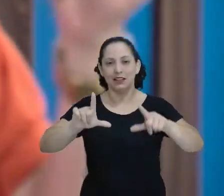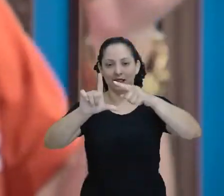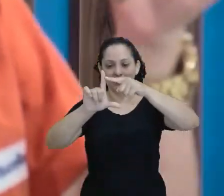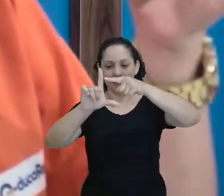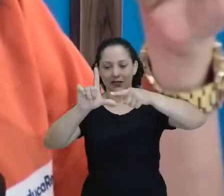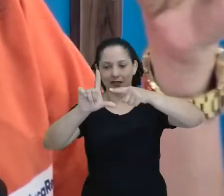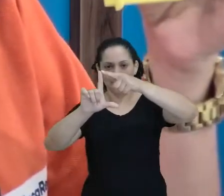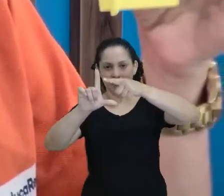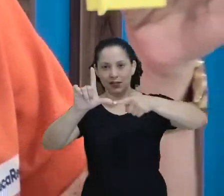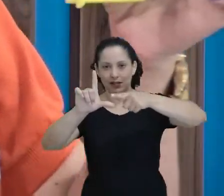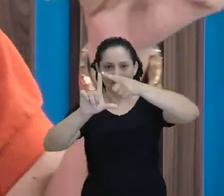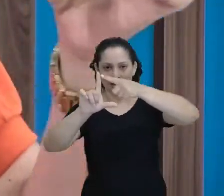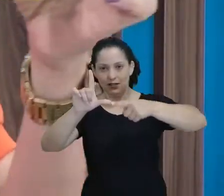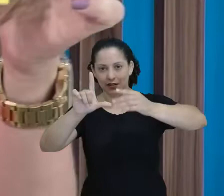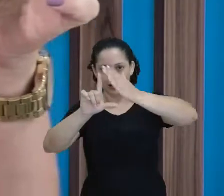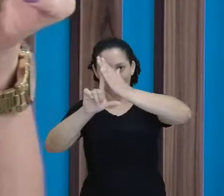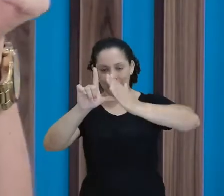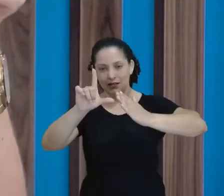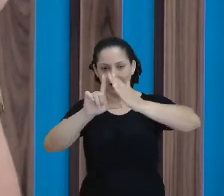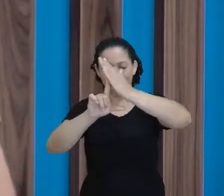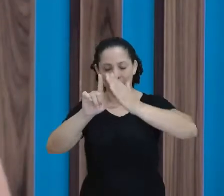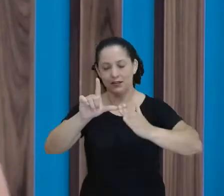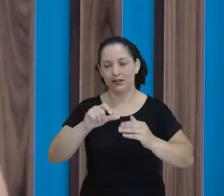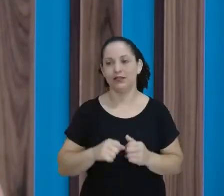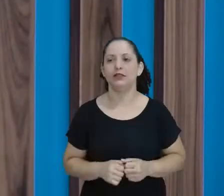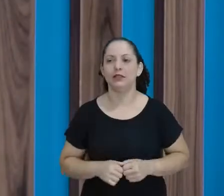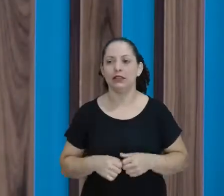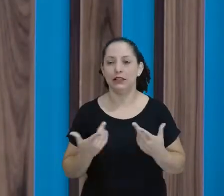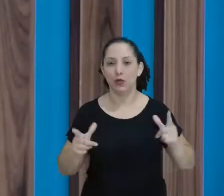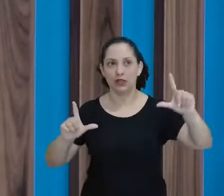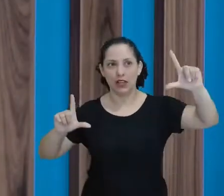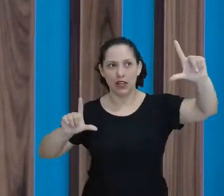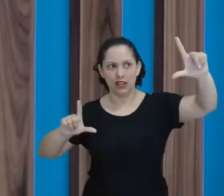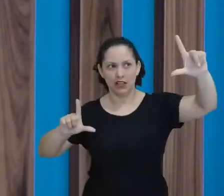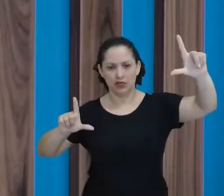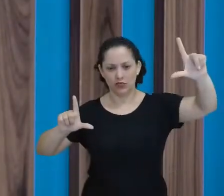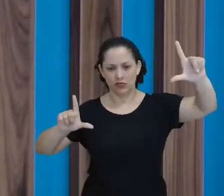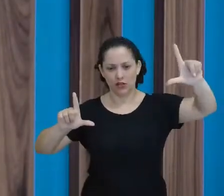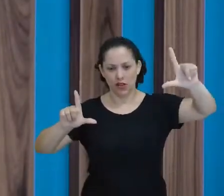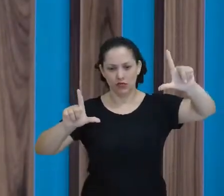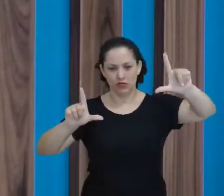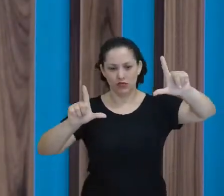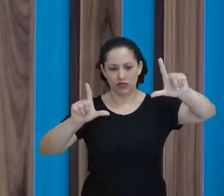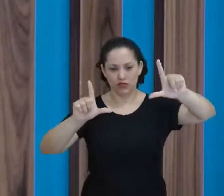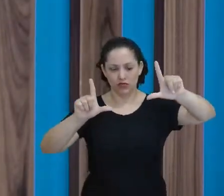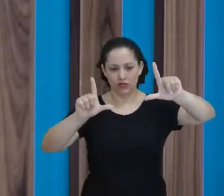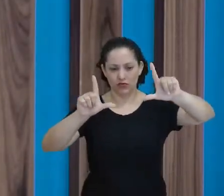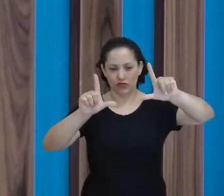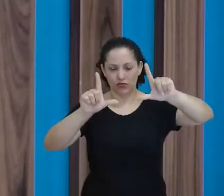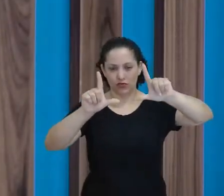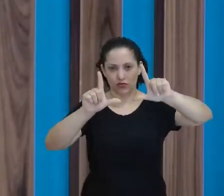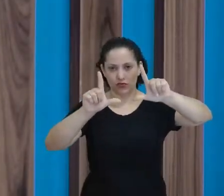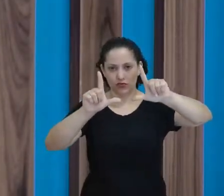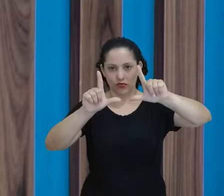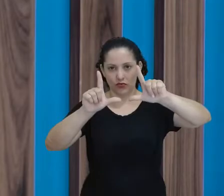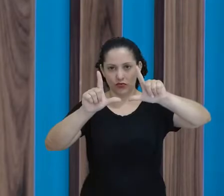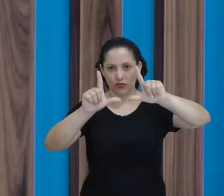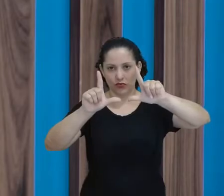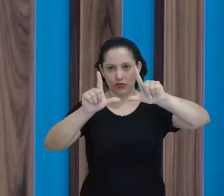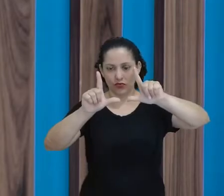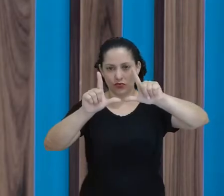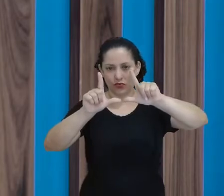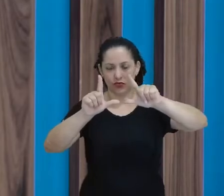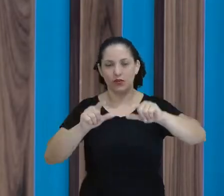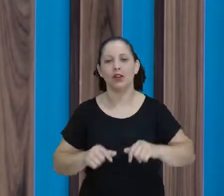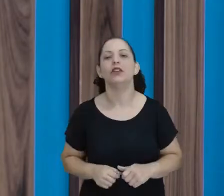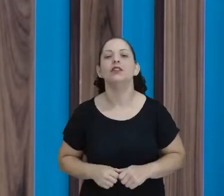Para contar um inteiro, para contar um quadrinho, eu tenho que juntar os dois triângulos. Então, eu estou utilizando aqui como unidade de